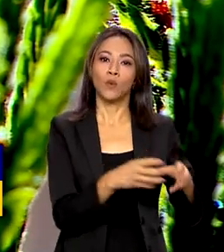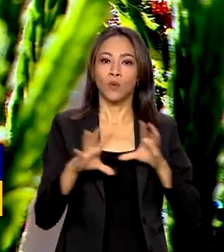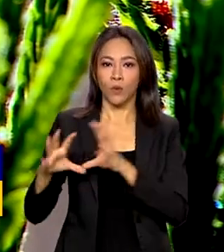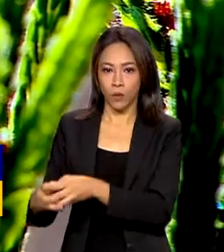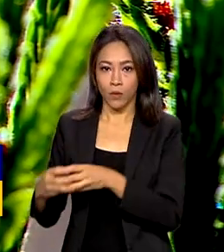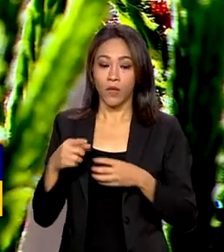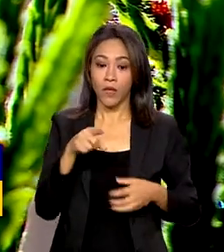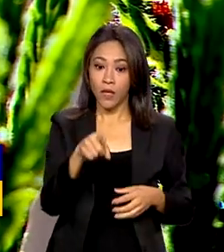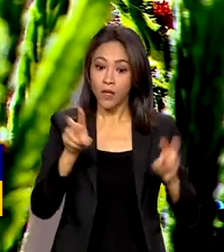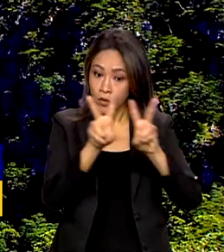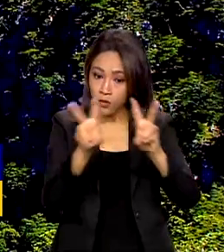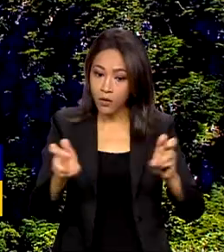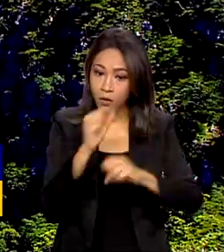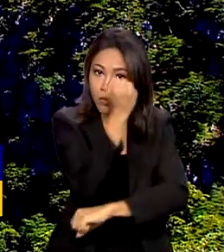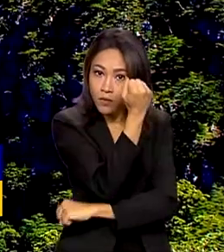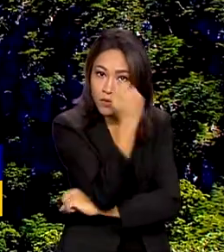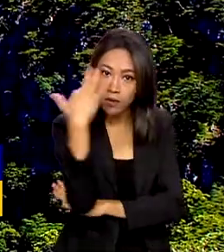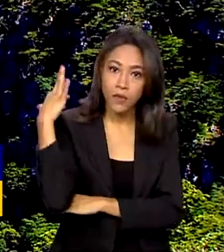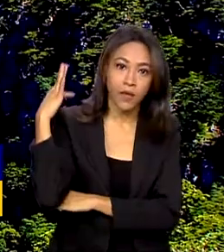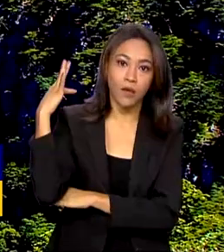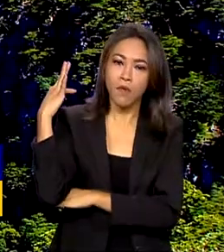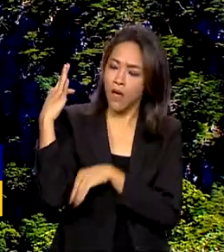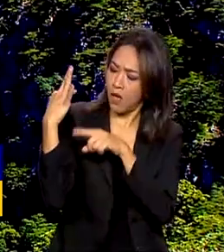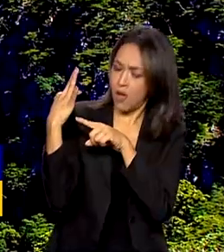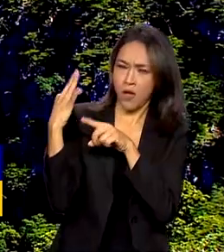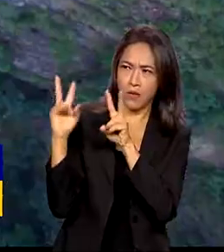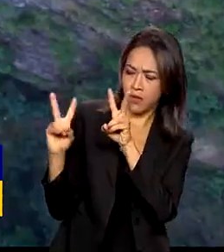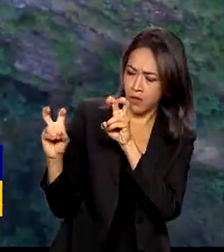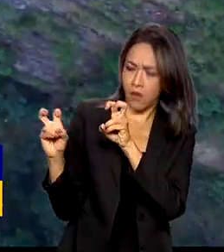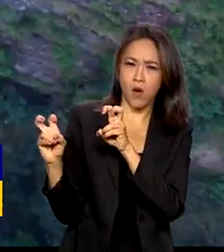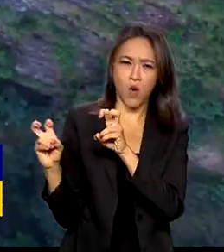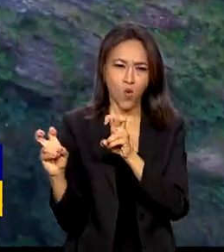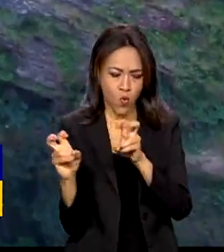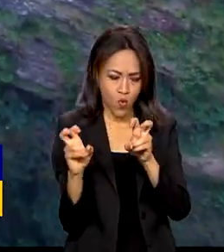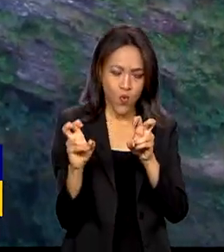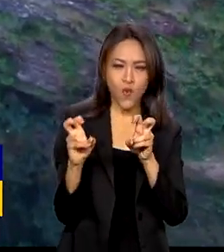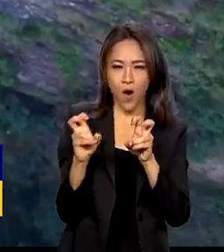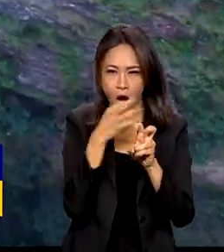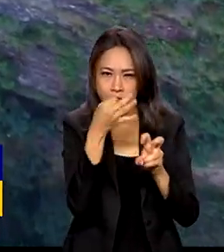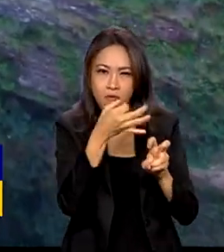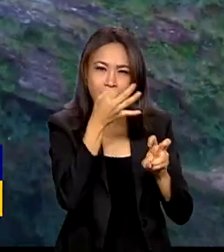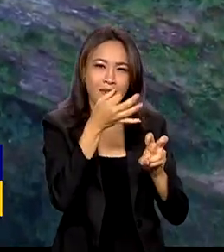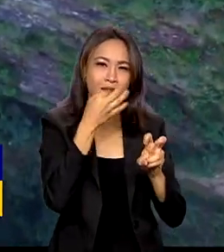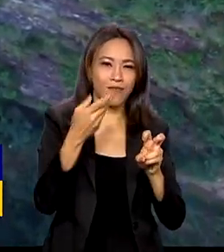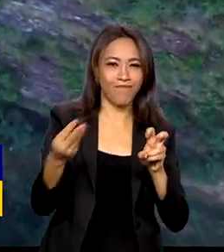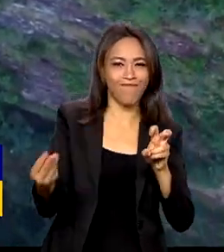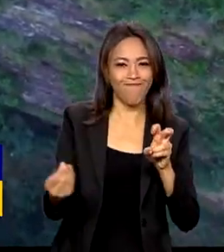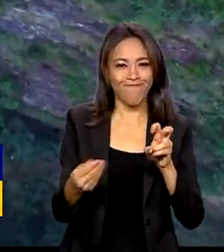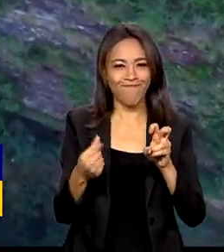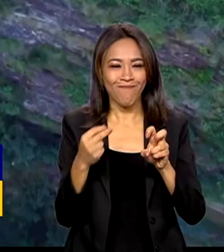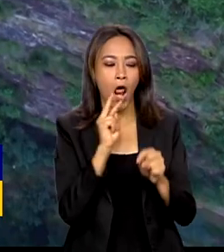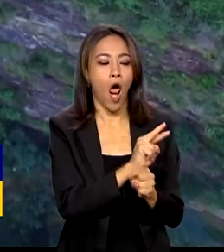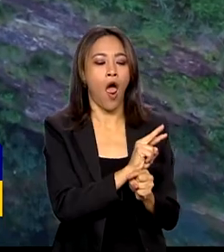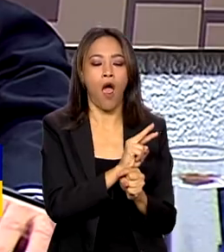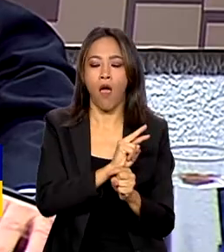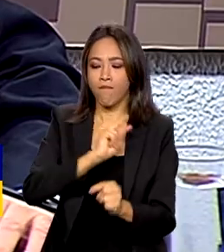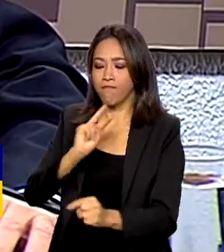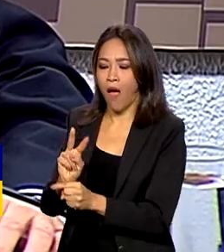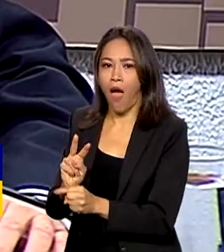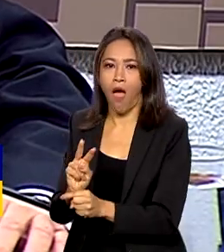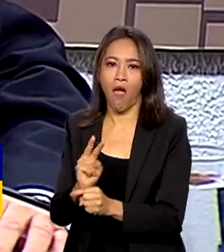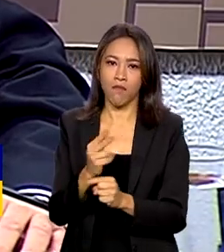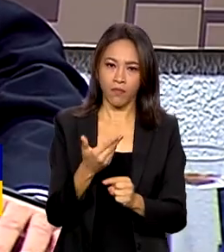questões ambientais não podem ser utilizadas como ar gumento para medidas protecionistas